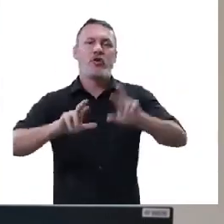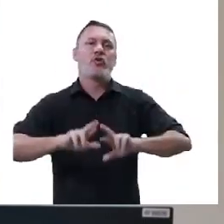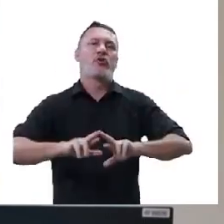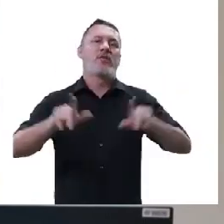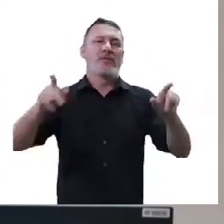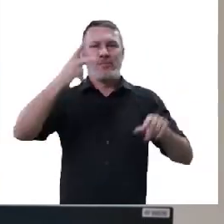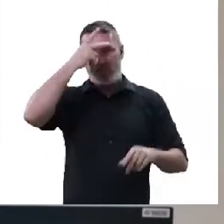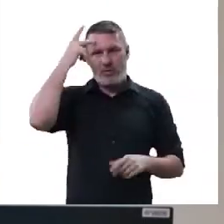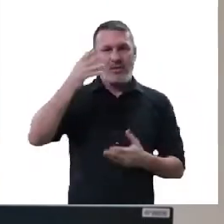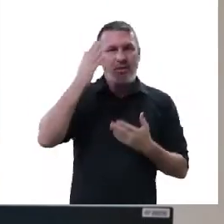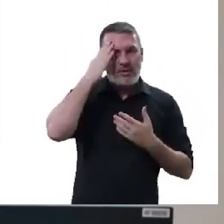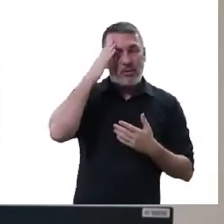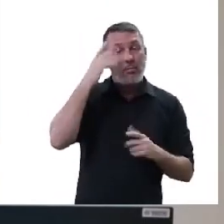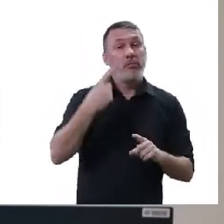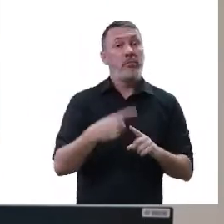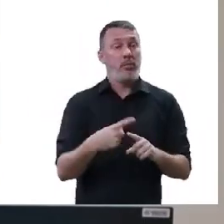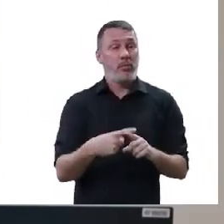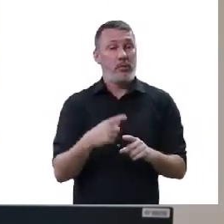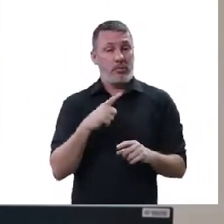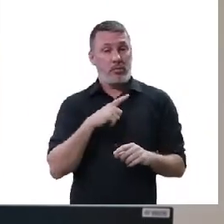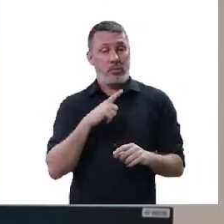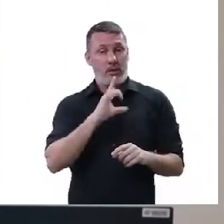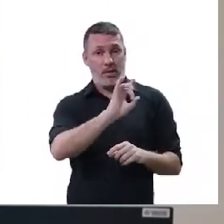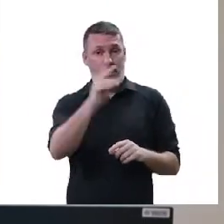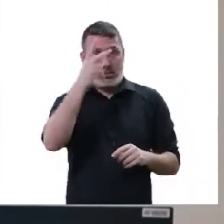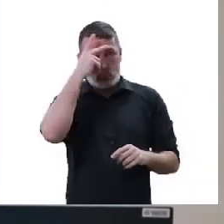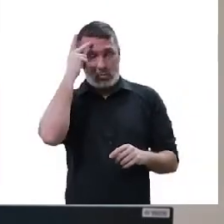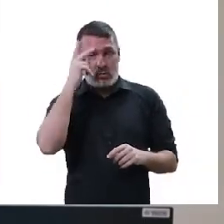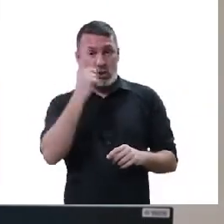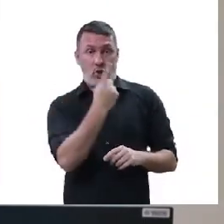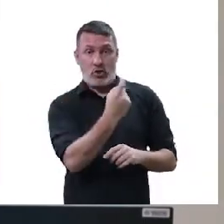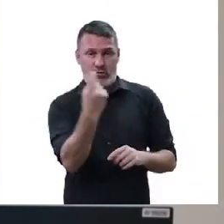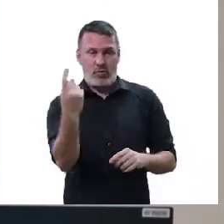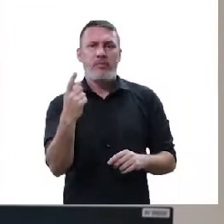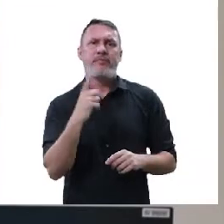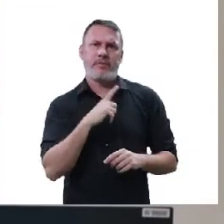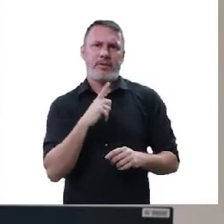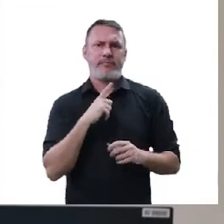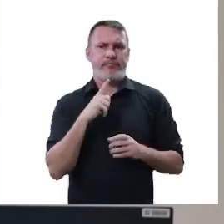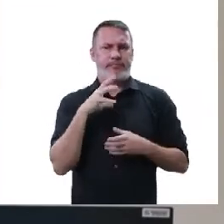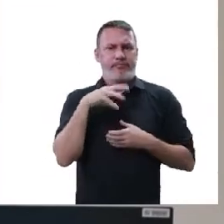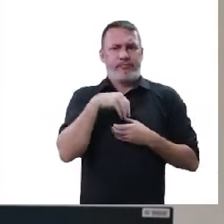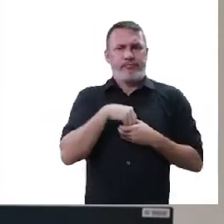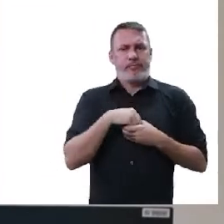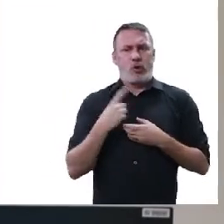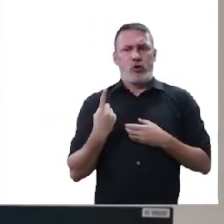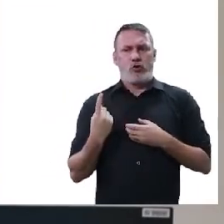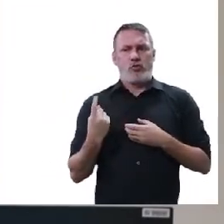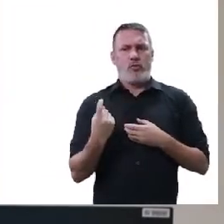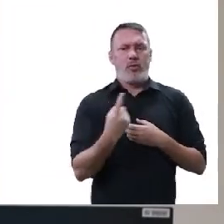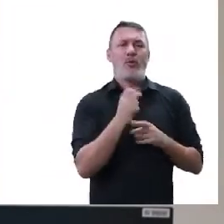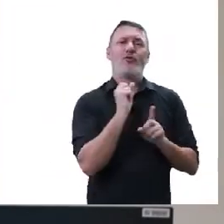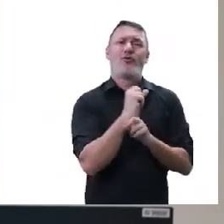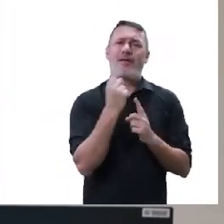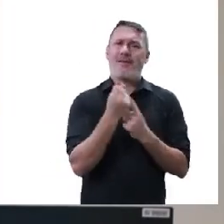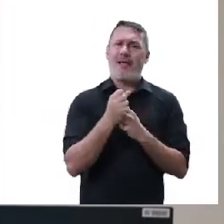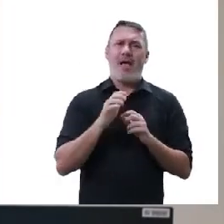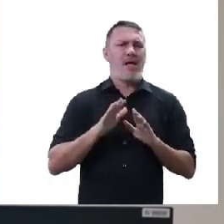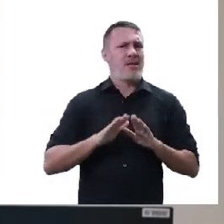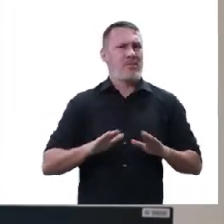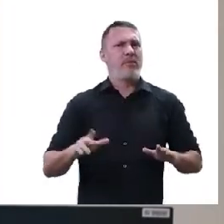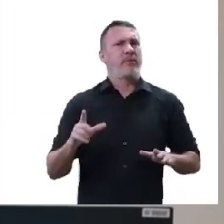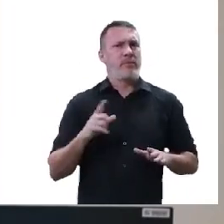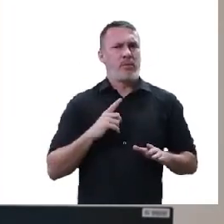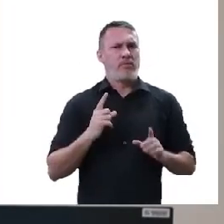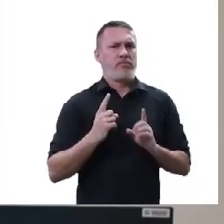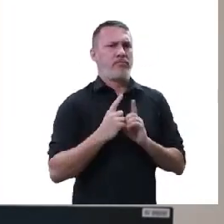diferença. Sabe por quê, meu querido? O indivíduo, ele é individualista. A sociedade é individualista,